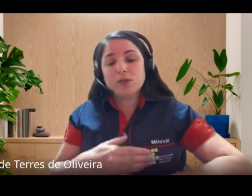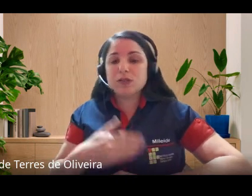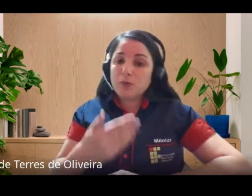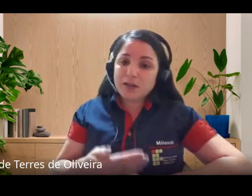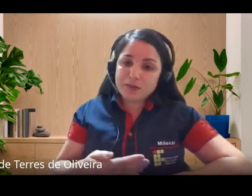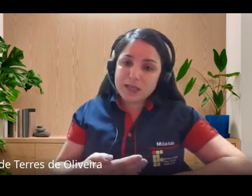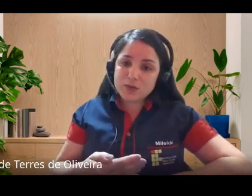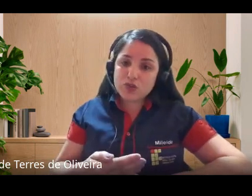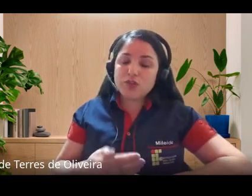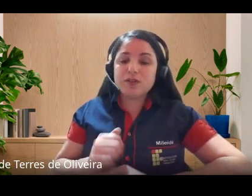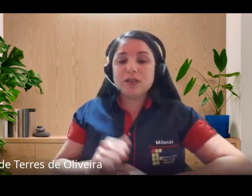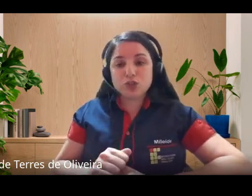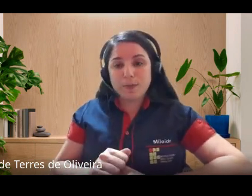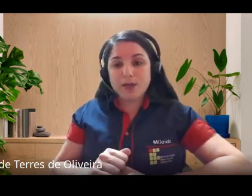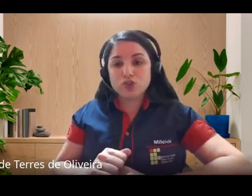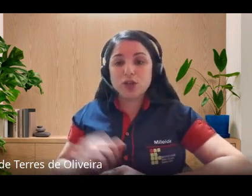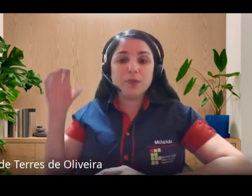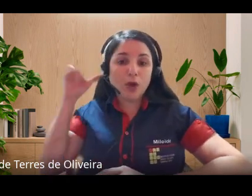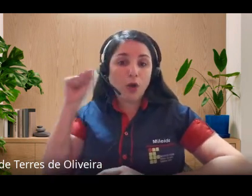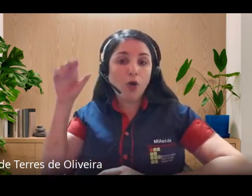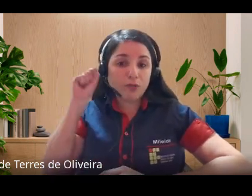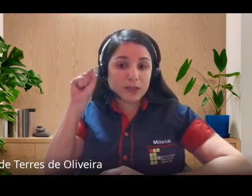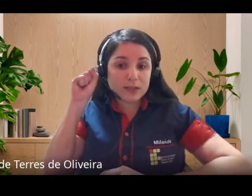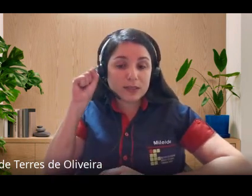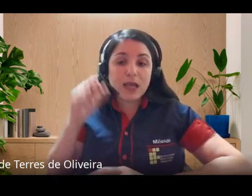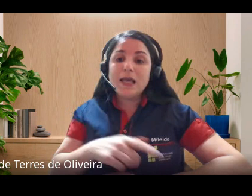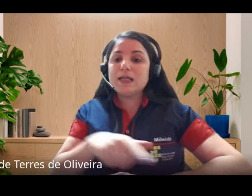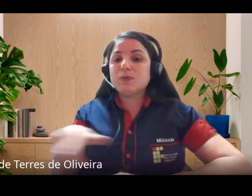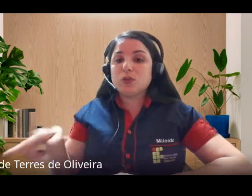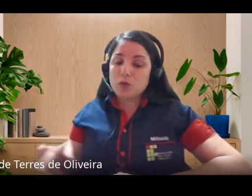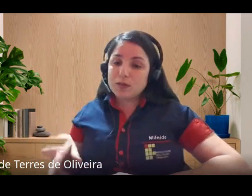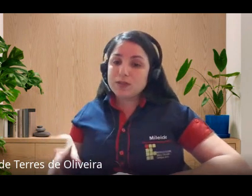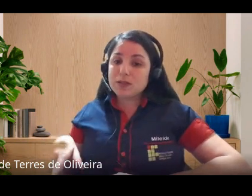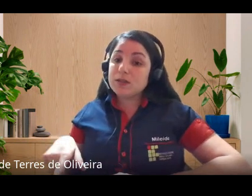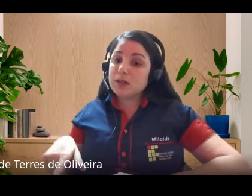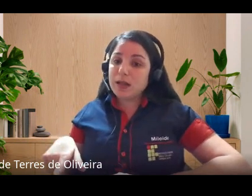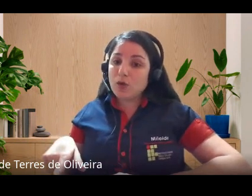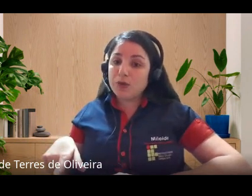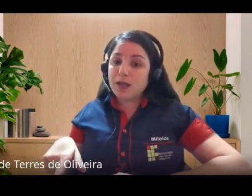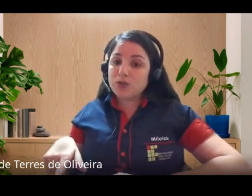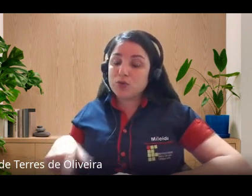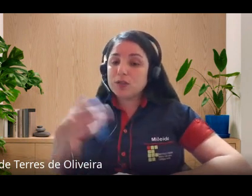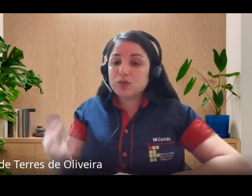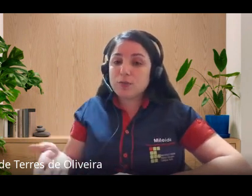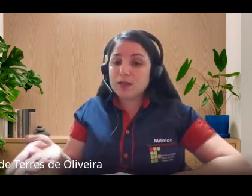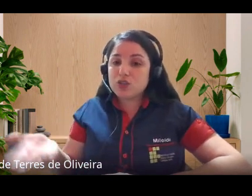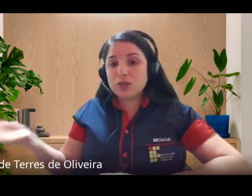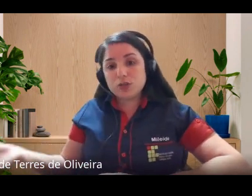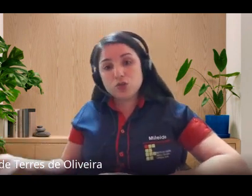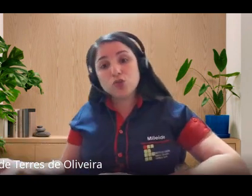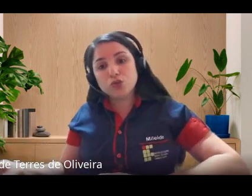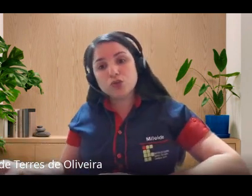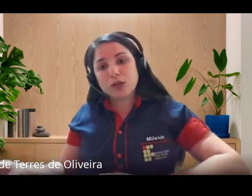que não temos nenhuma deficiência auditiva, somos chamados de ouvintes. E as pessoas da comunidade surda são chamadas